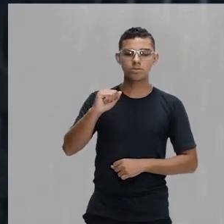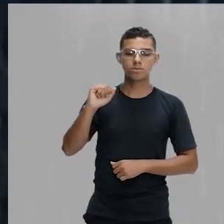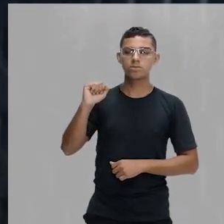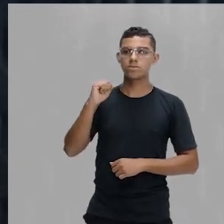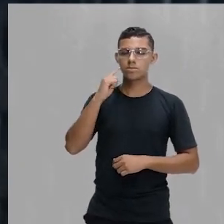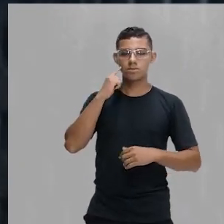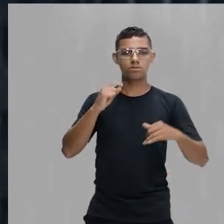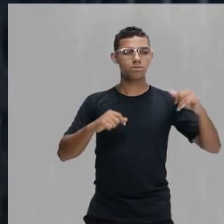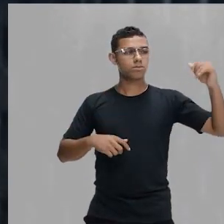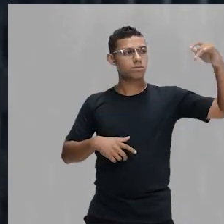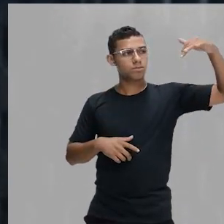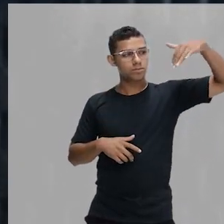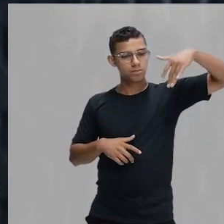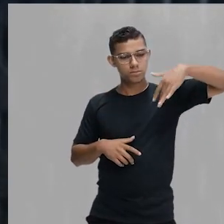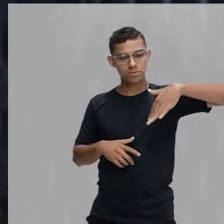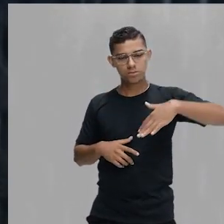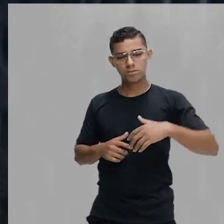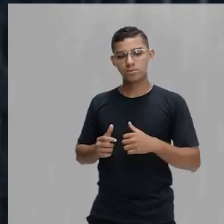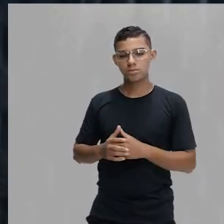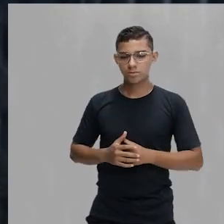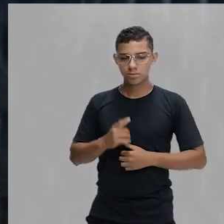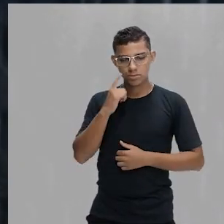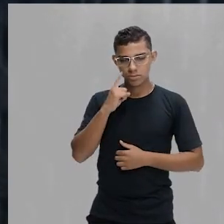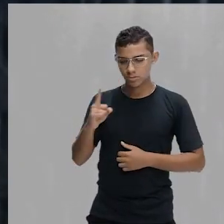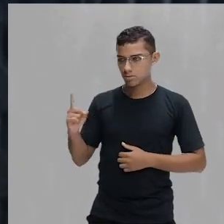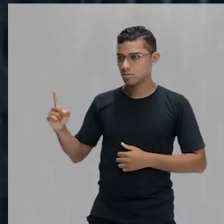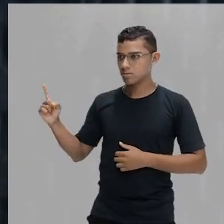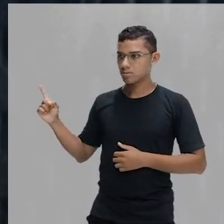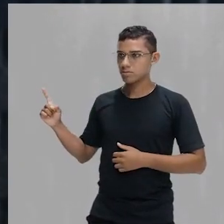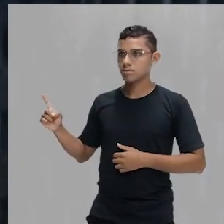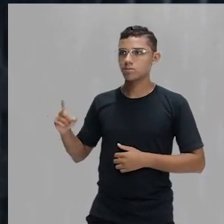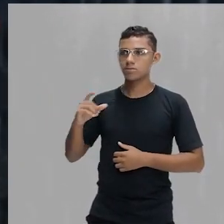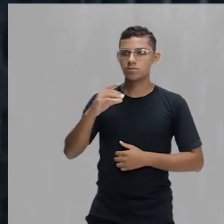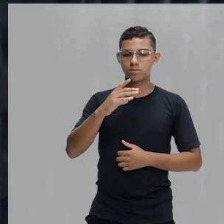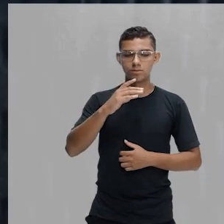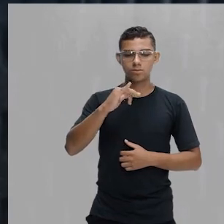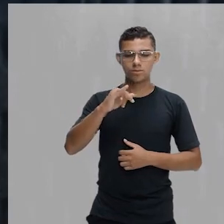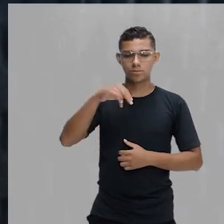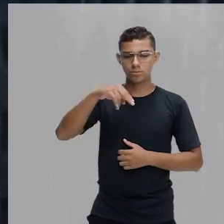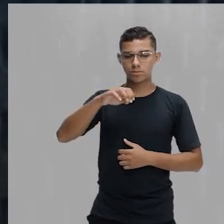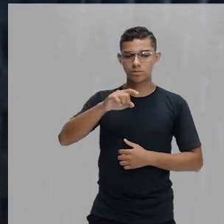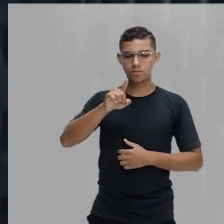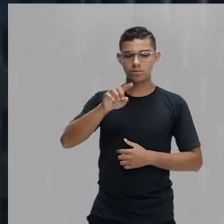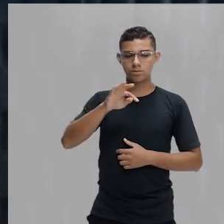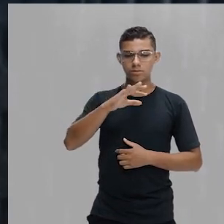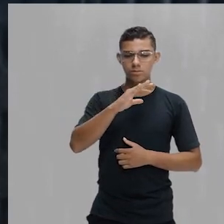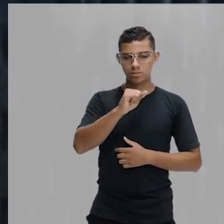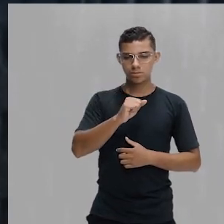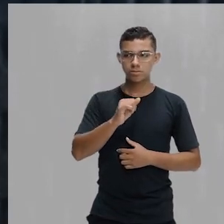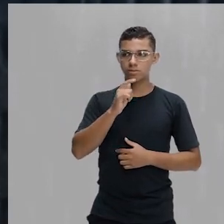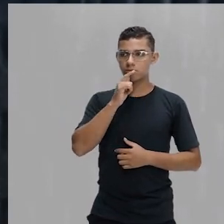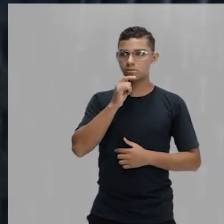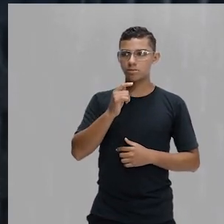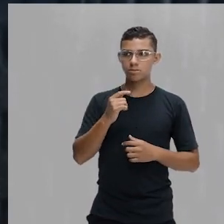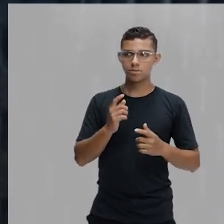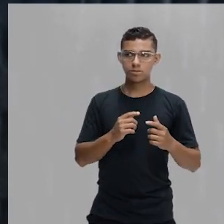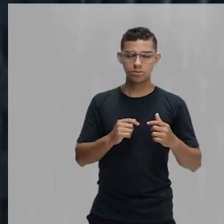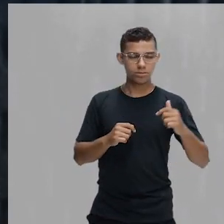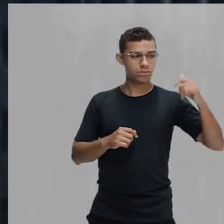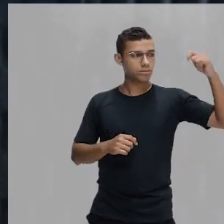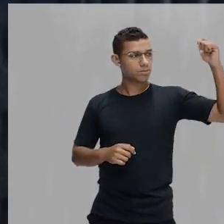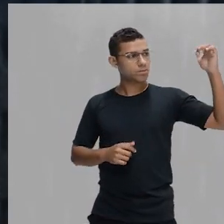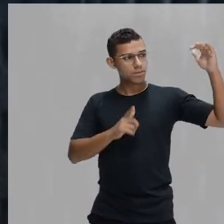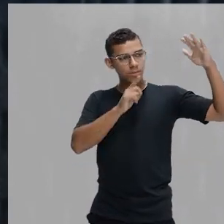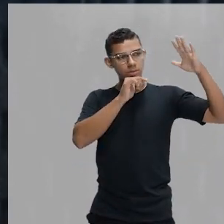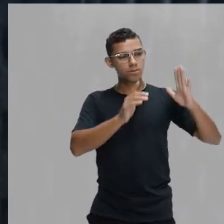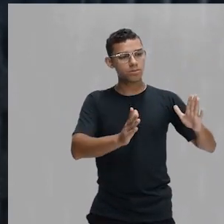tenho um gerador. Se nós voltarmos para a questão anterior, certo? Que nós temos essa figura, então a turbina ela gira,